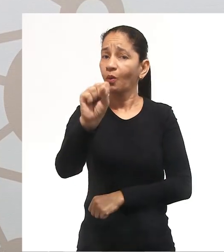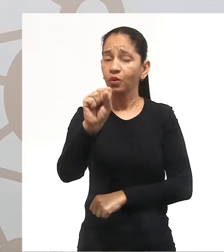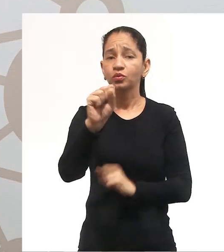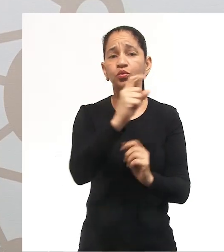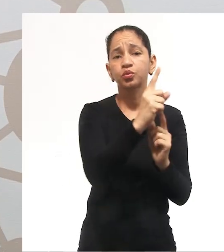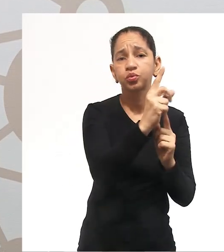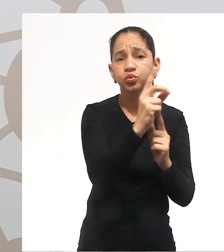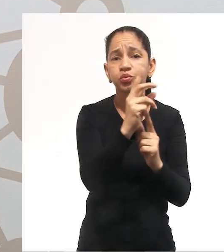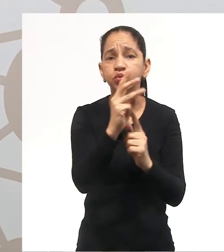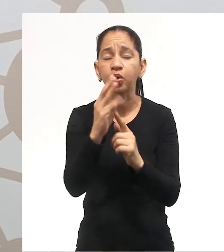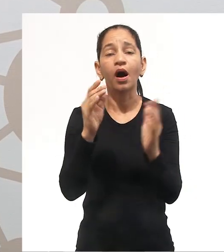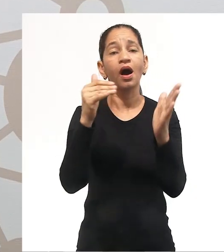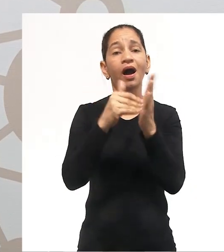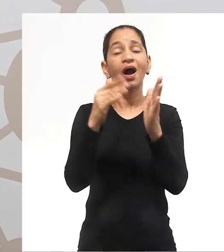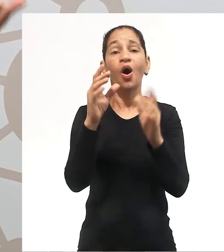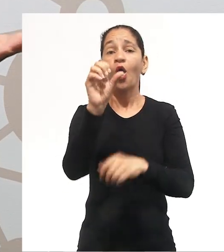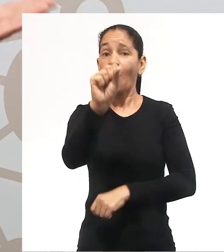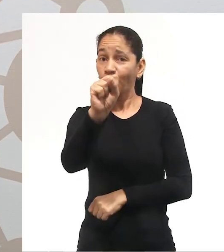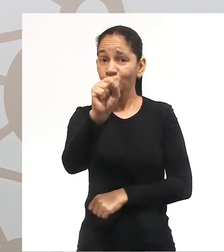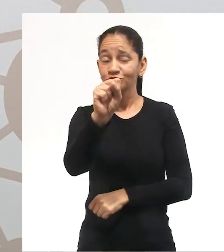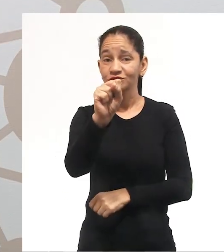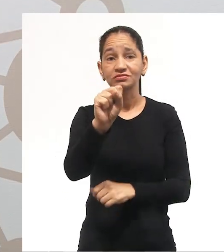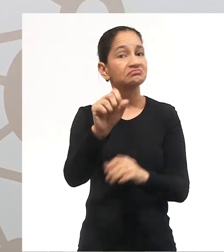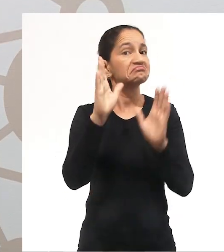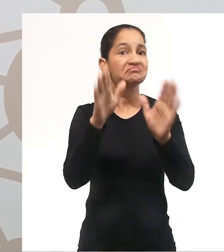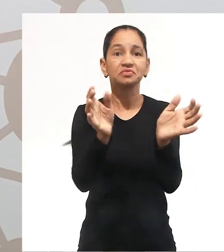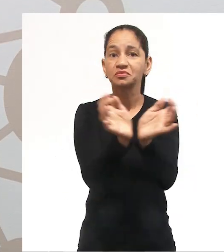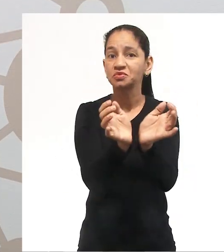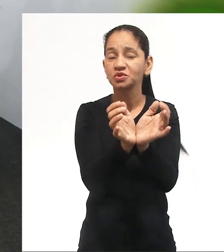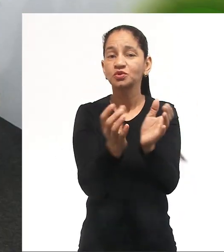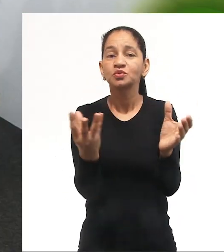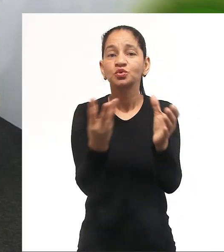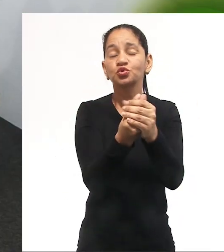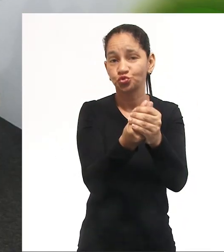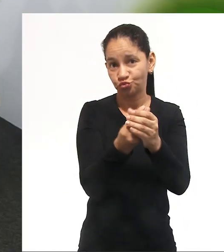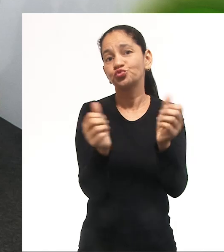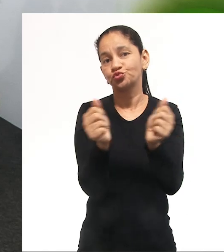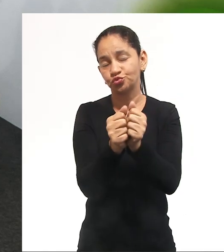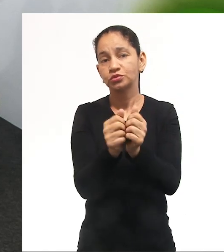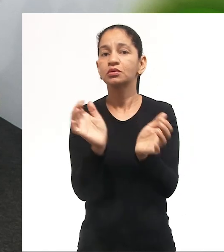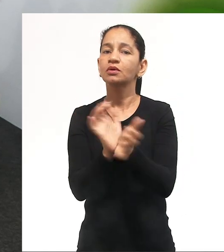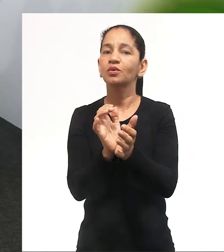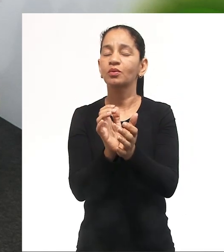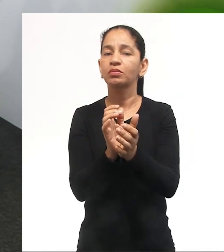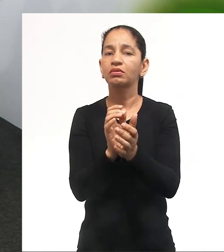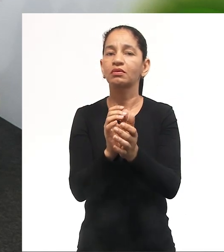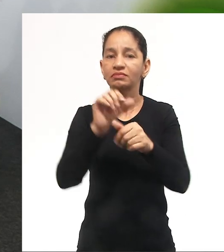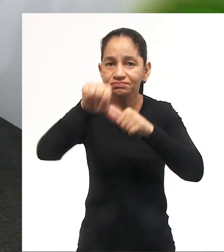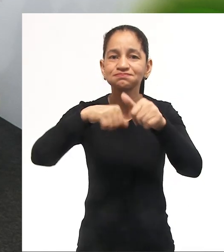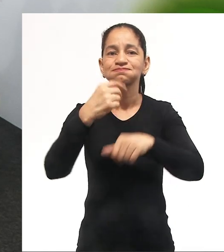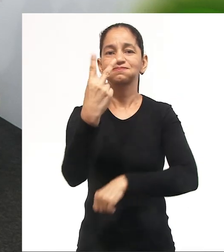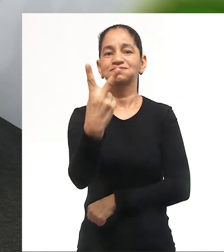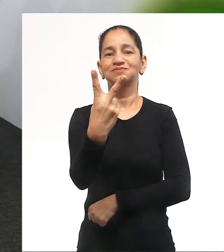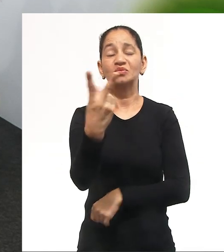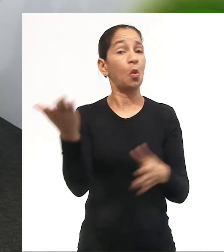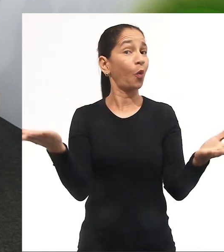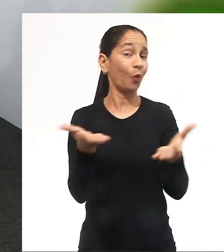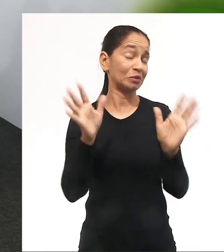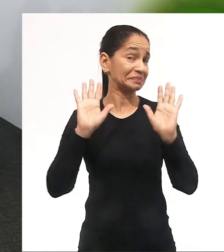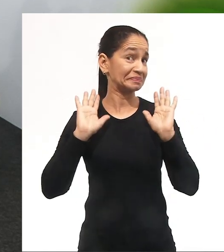8, mas foi até nessa que a gente se conheceu, né, Mildred, em grupo. E grupo e hoje é dupla, tá,